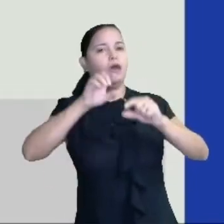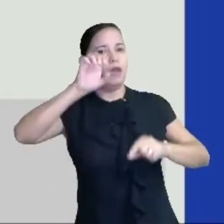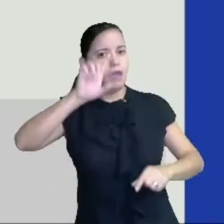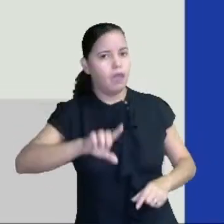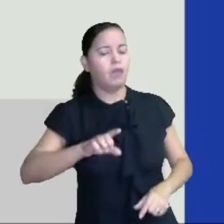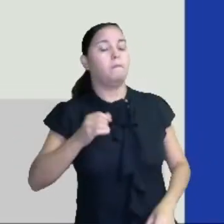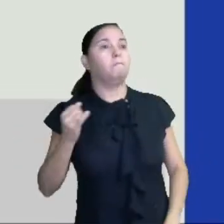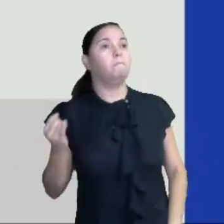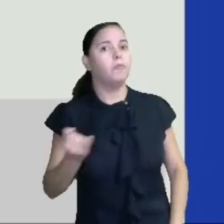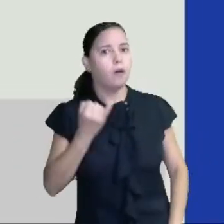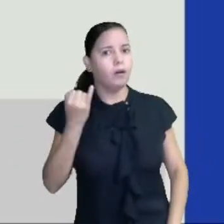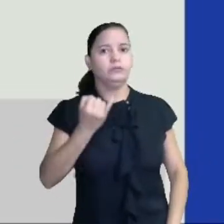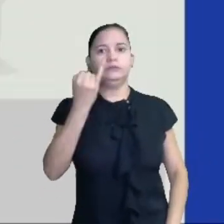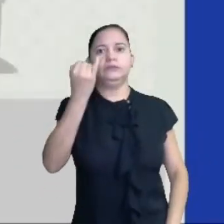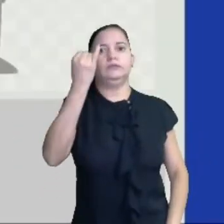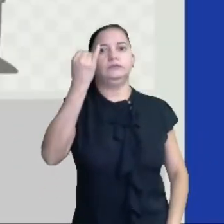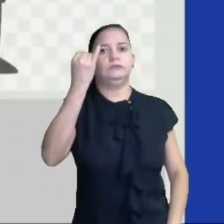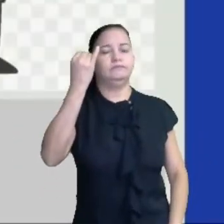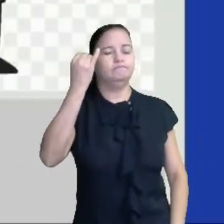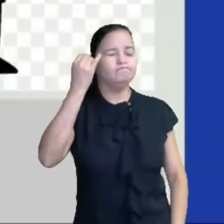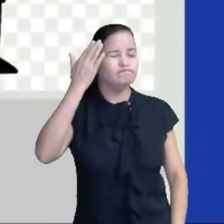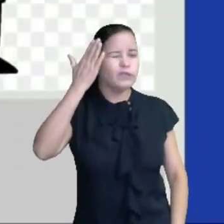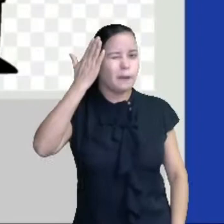extremamente importante. Vamos gravar isso.